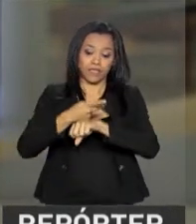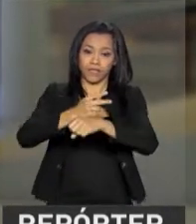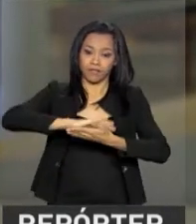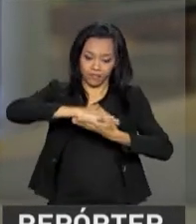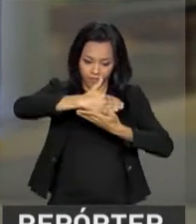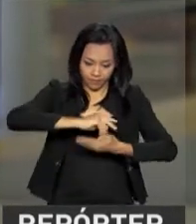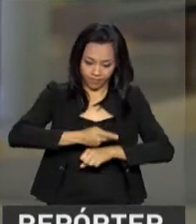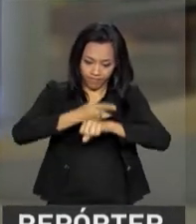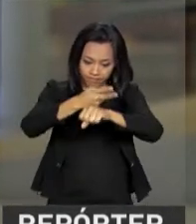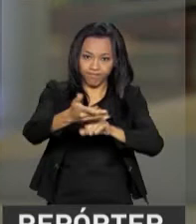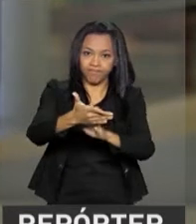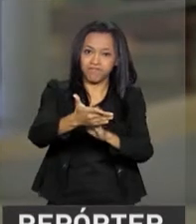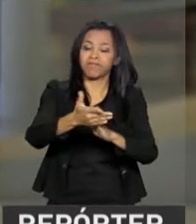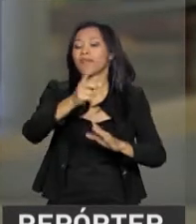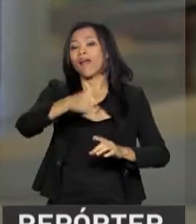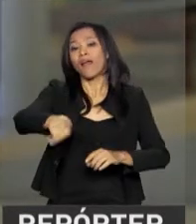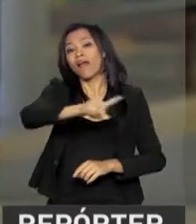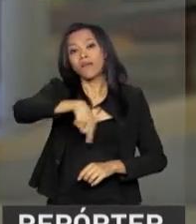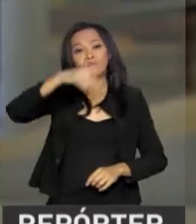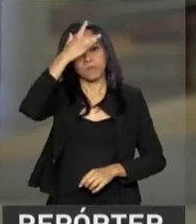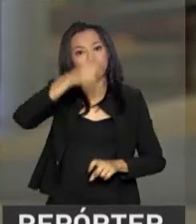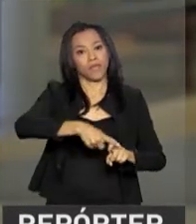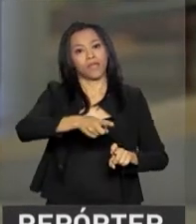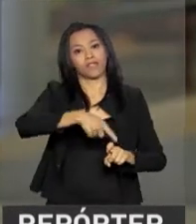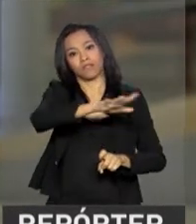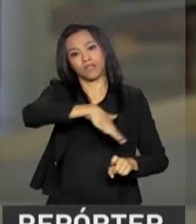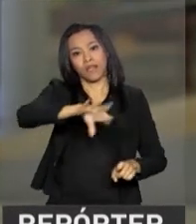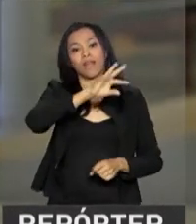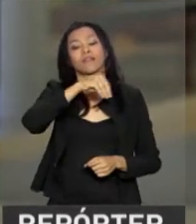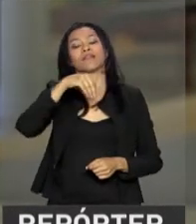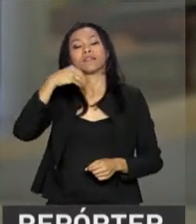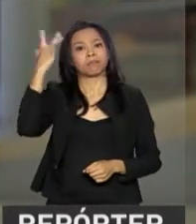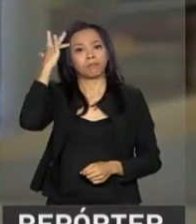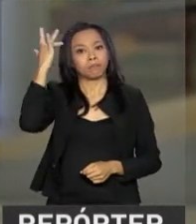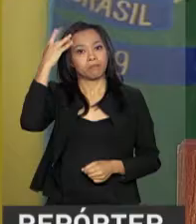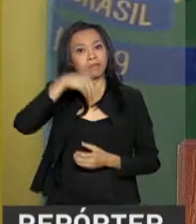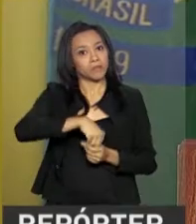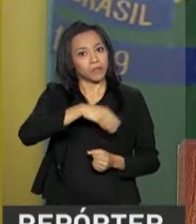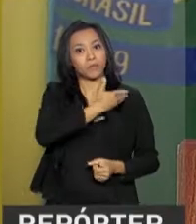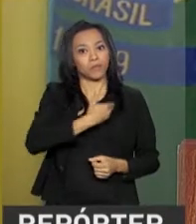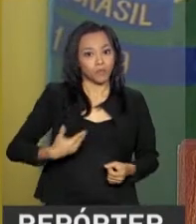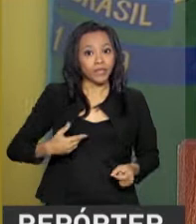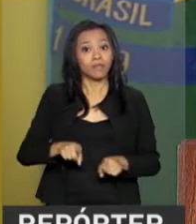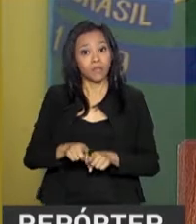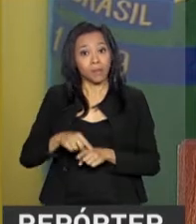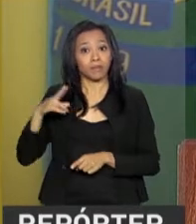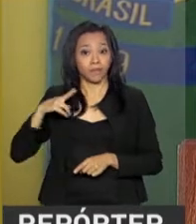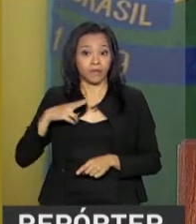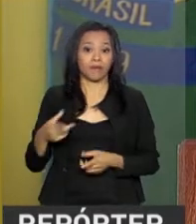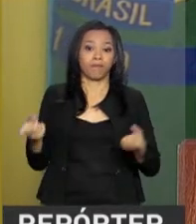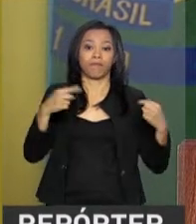reconhecimento aos médicos que se destacaram no setor público e privado de saúde os colegas médicos e